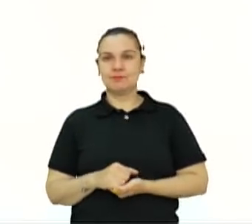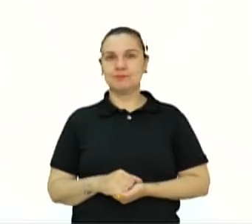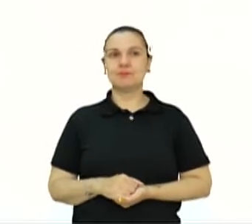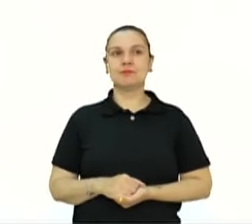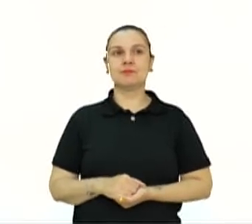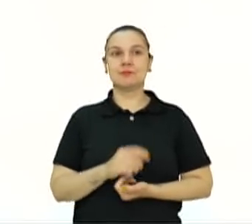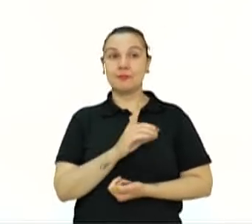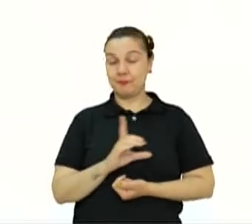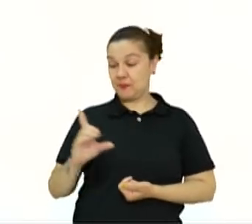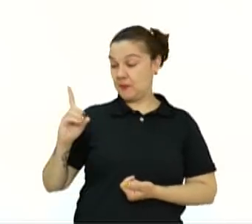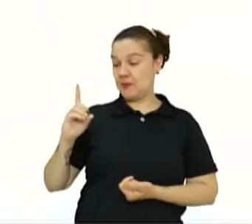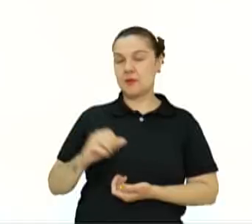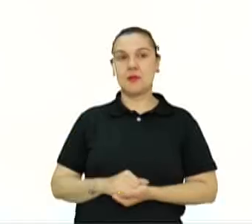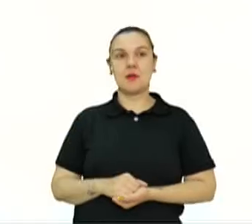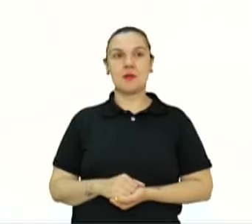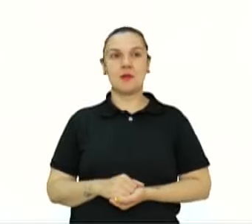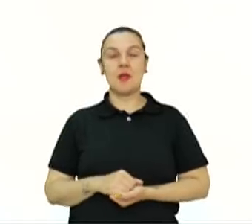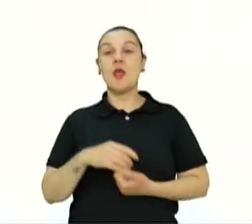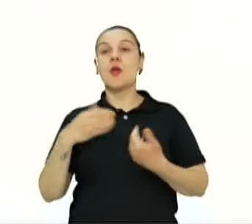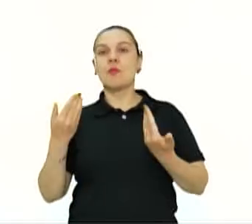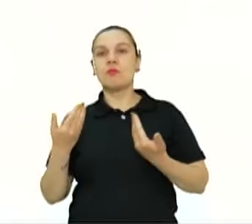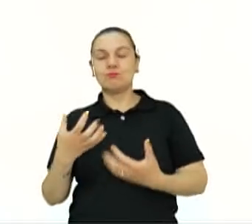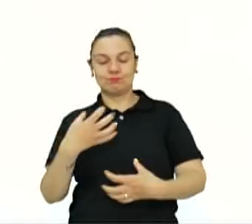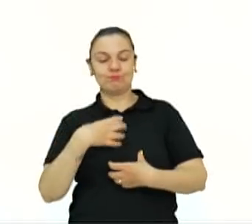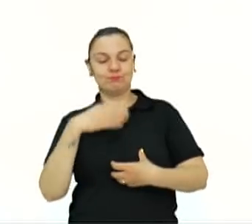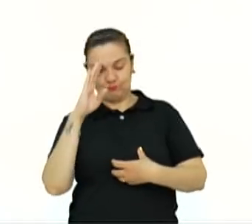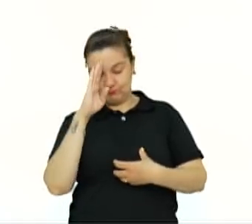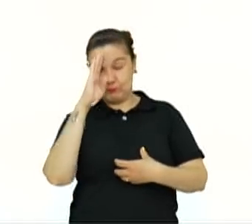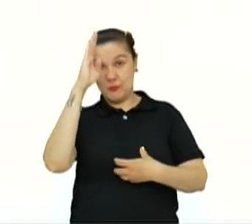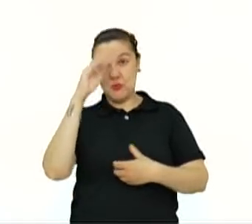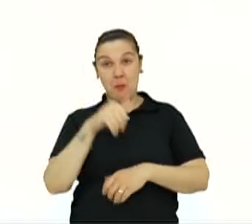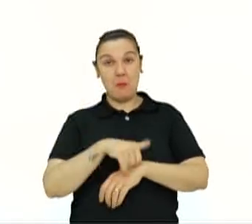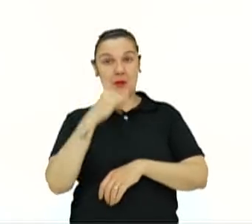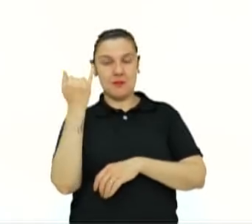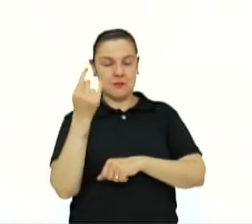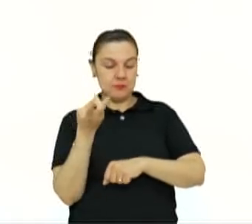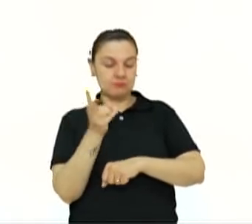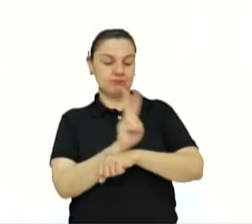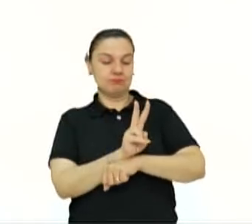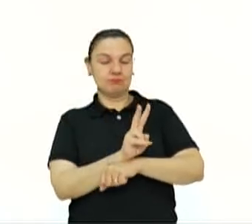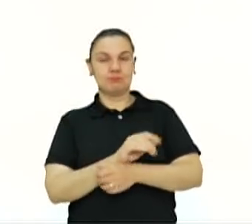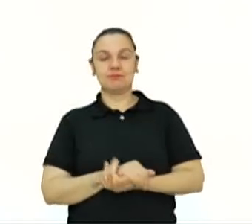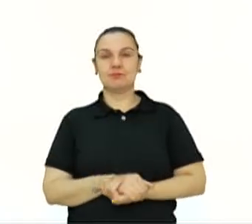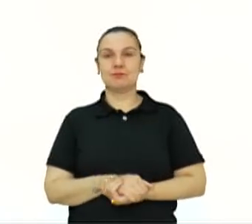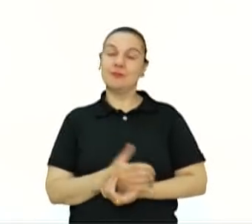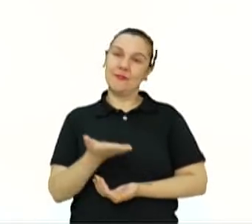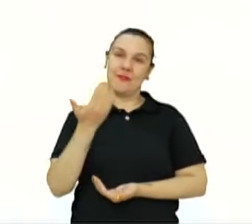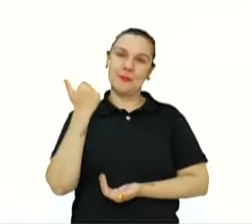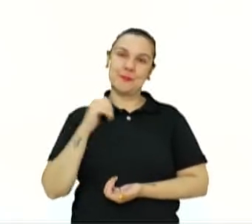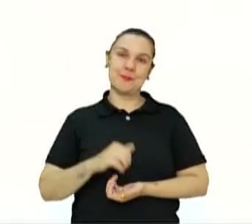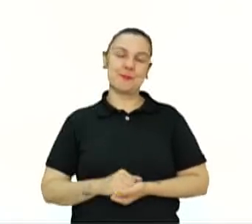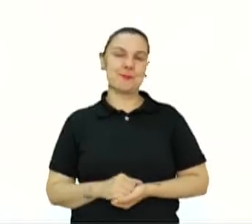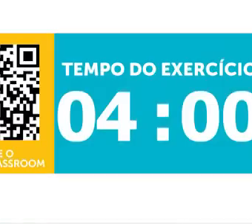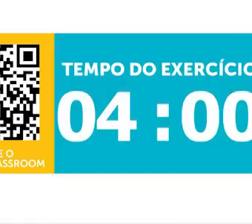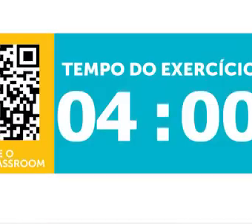dela? E na letra D, qual é a forma principal e mais importante de prevenção? Vamos lá?